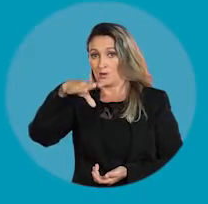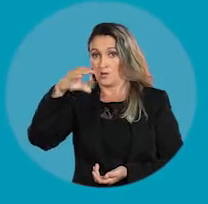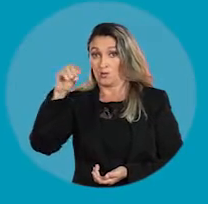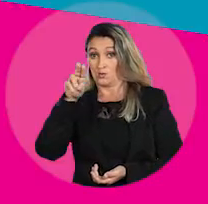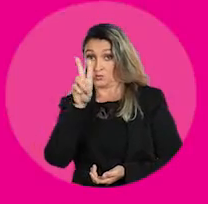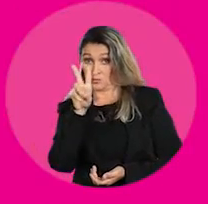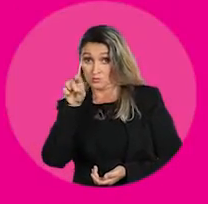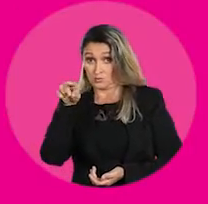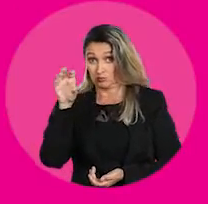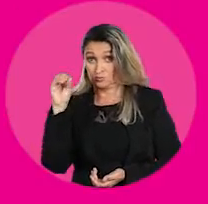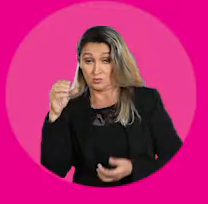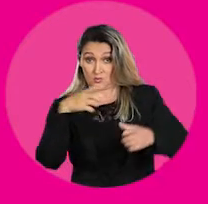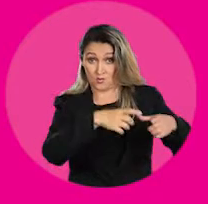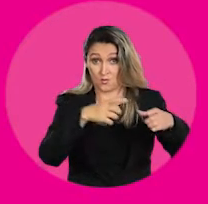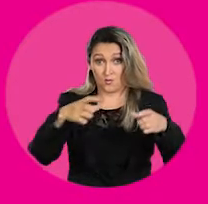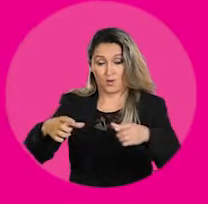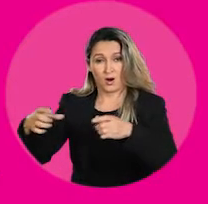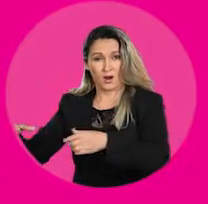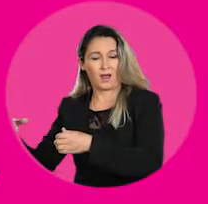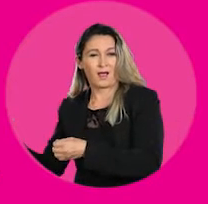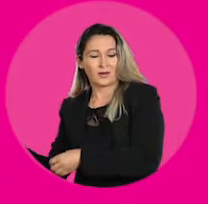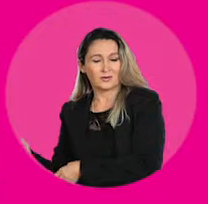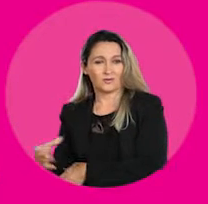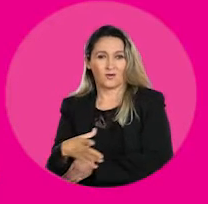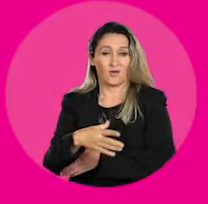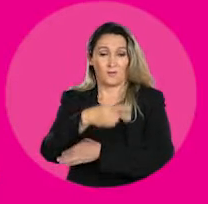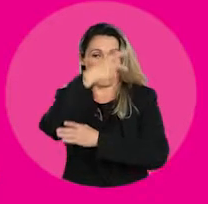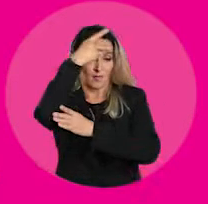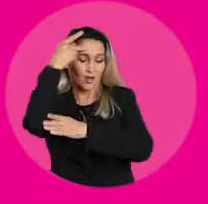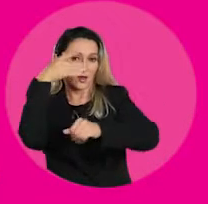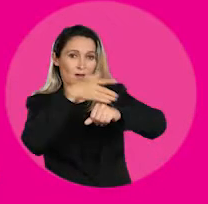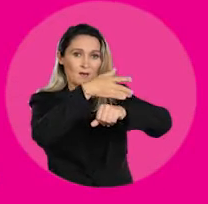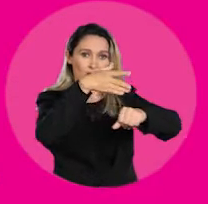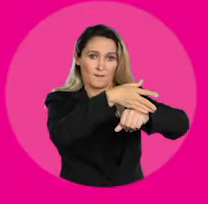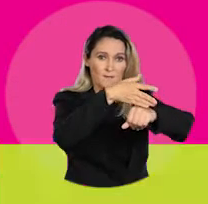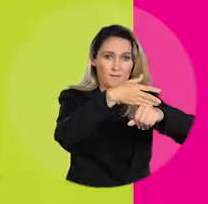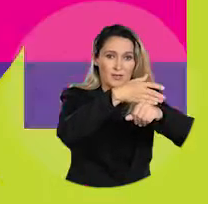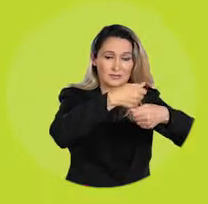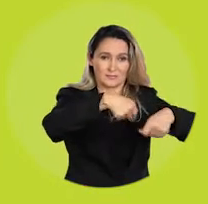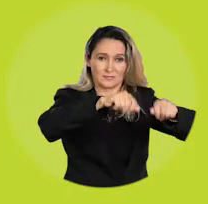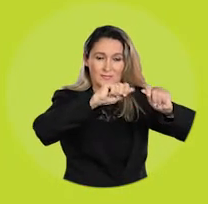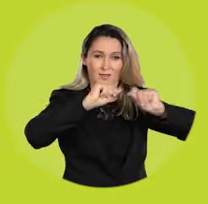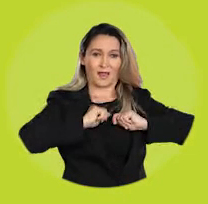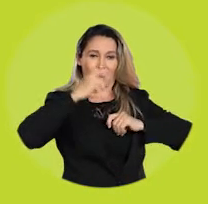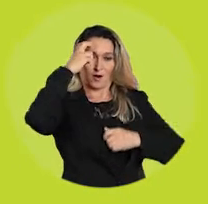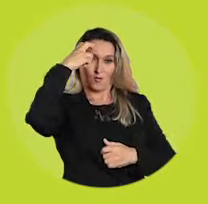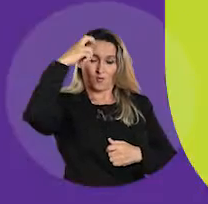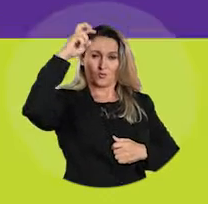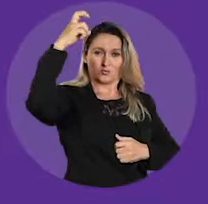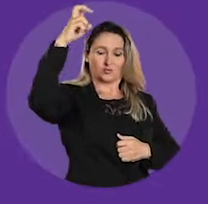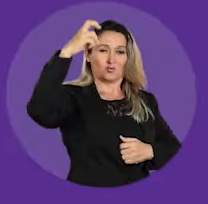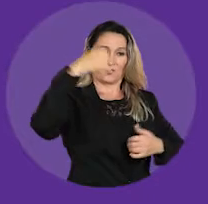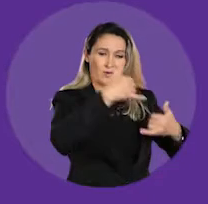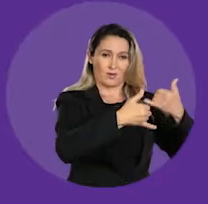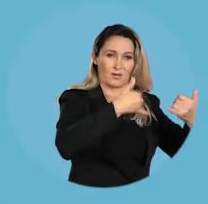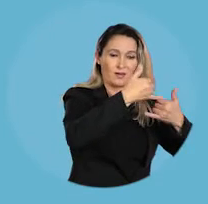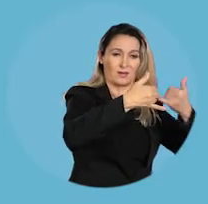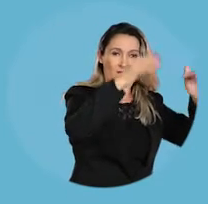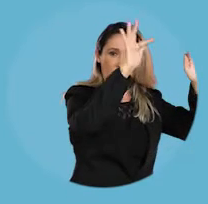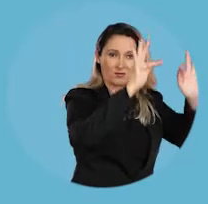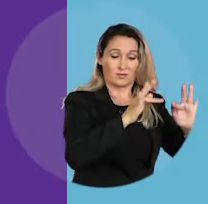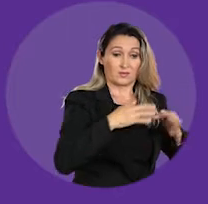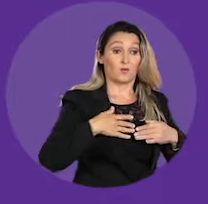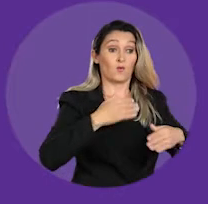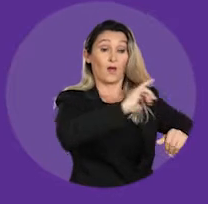2.0. Novos espaços com inovação para serem ocupados e proporcionar à população mais cultura, entretenimento e